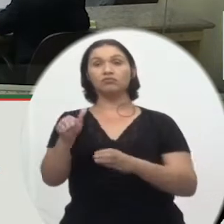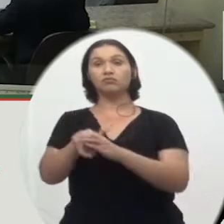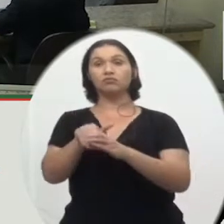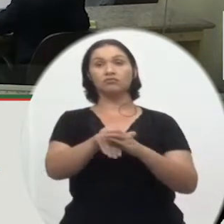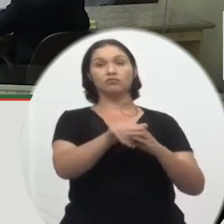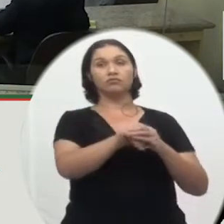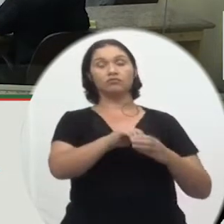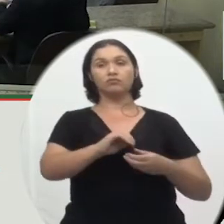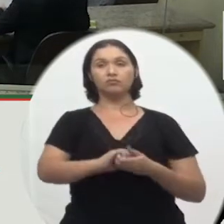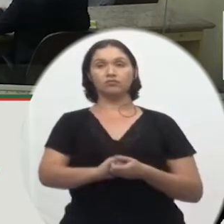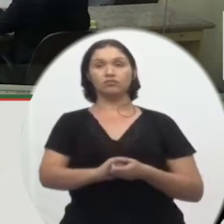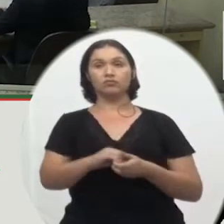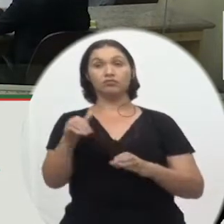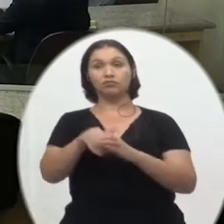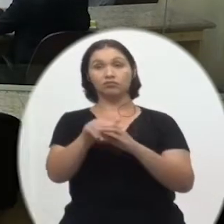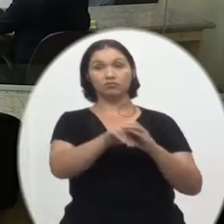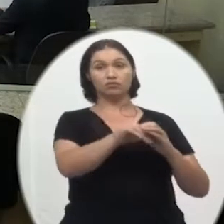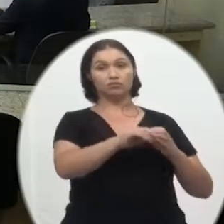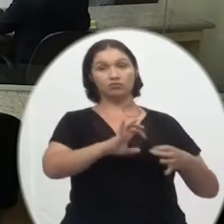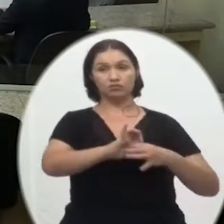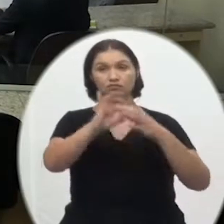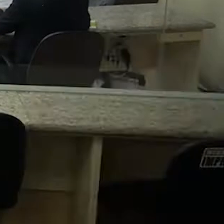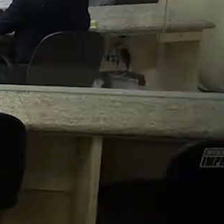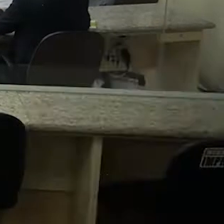votação. Votação liberada.